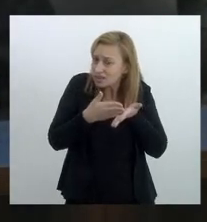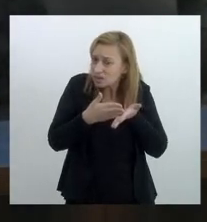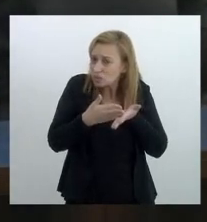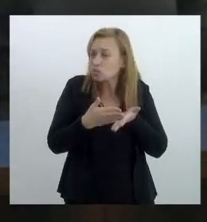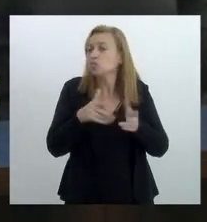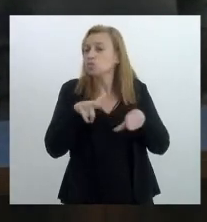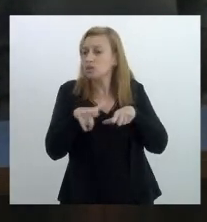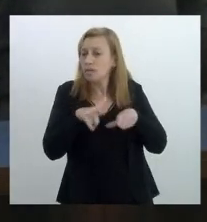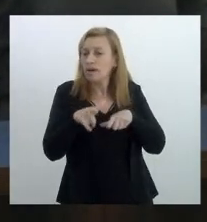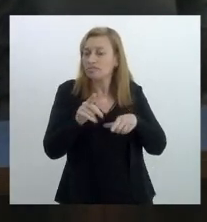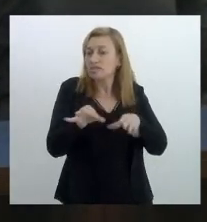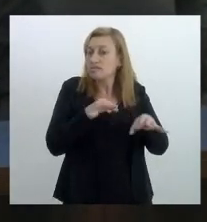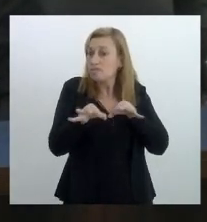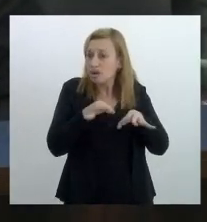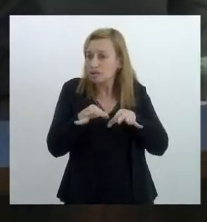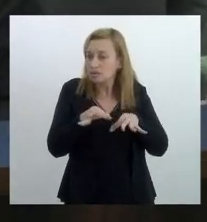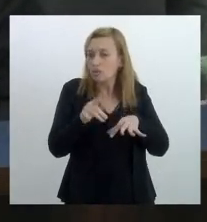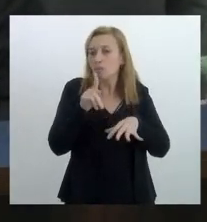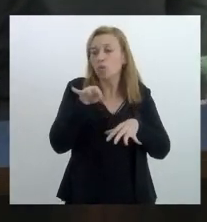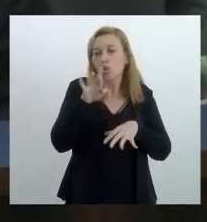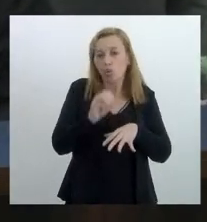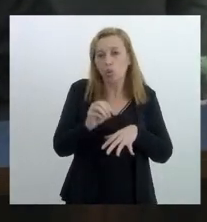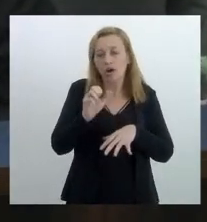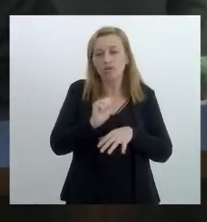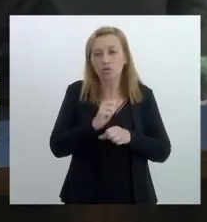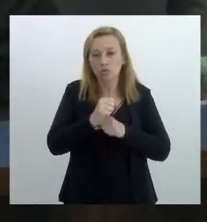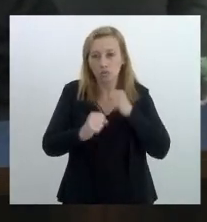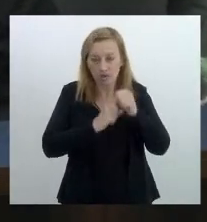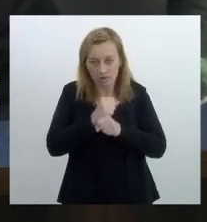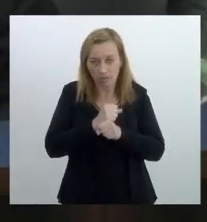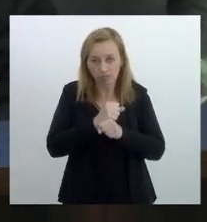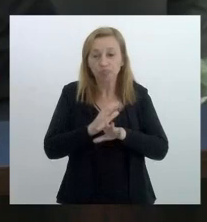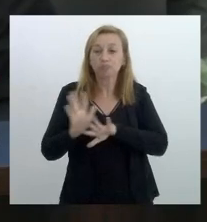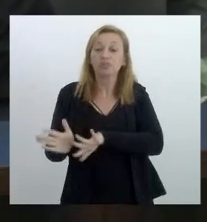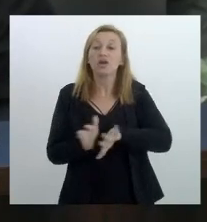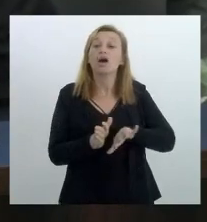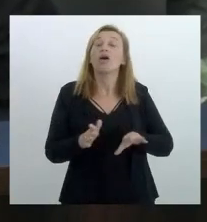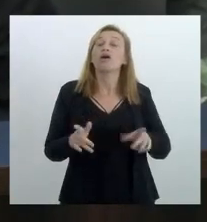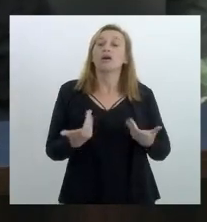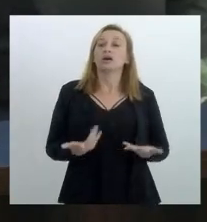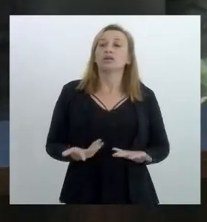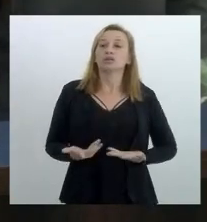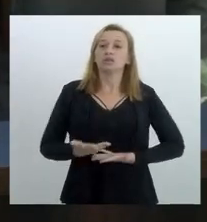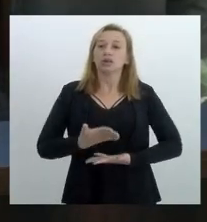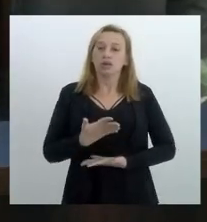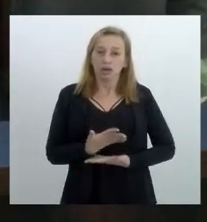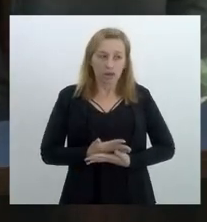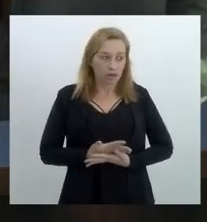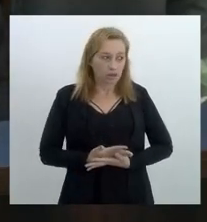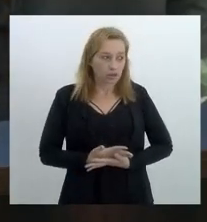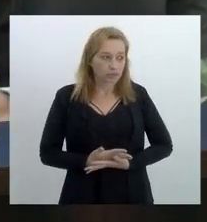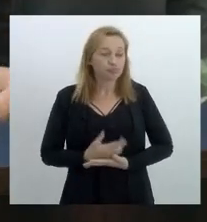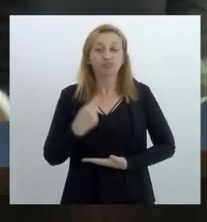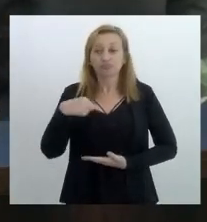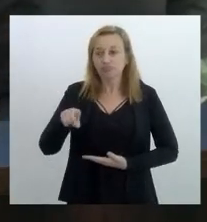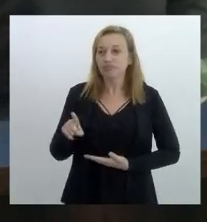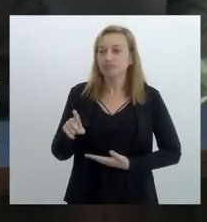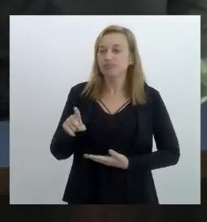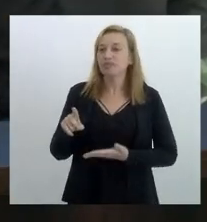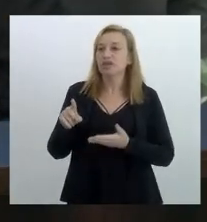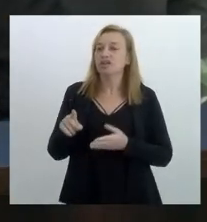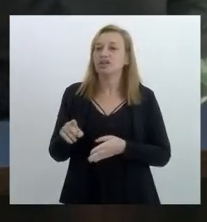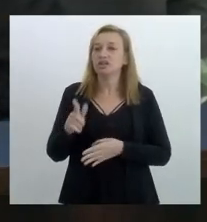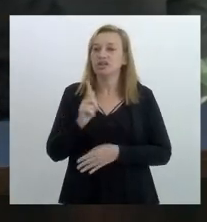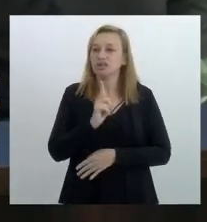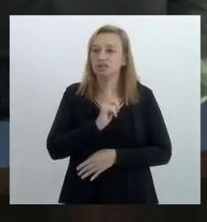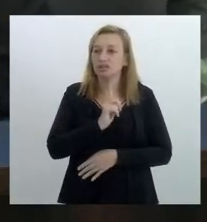desse plano plurianual. Além disso, eu sou gestor, nós estamos lá na gestão da Defensoria